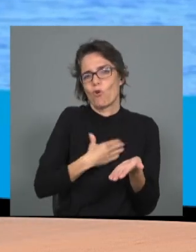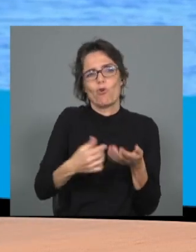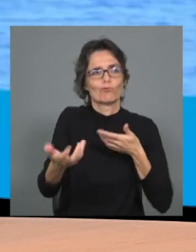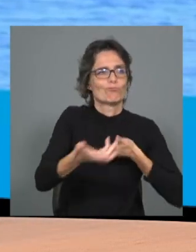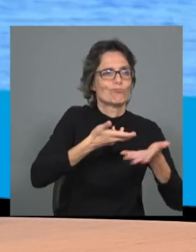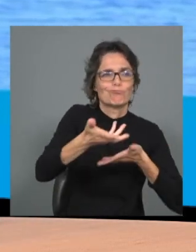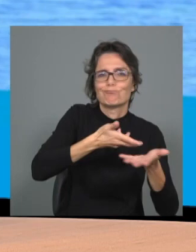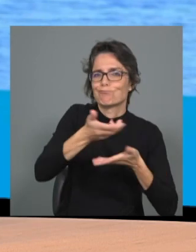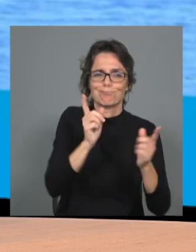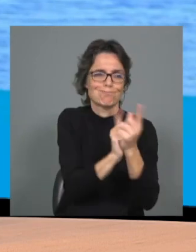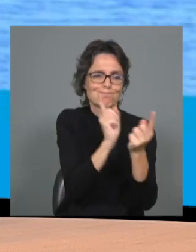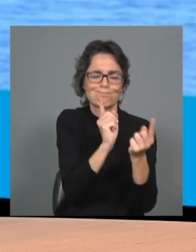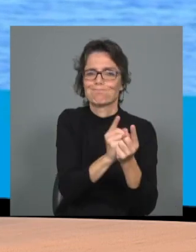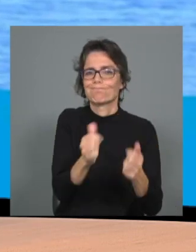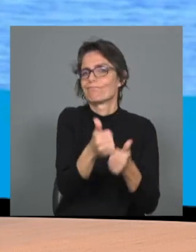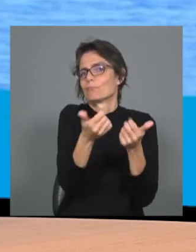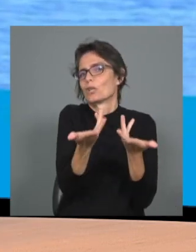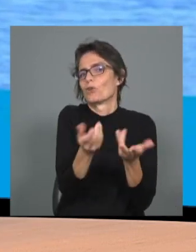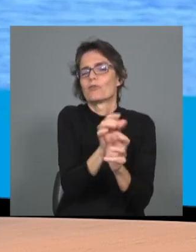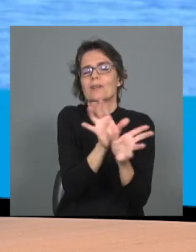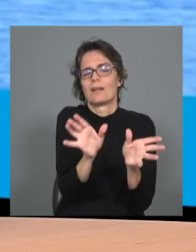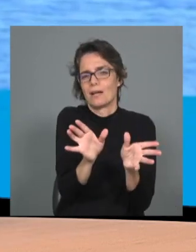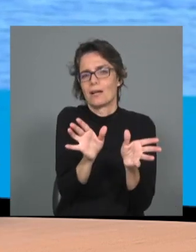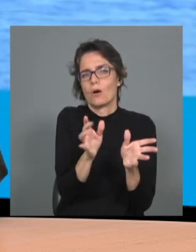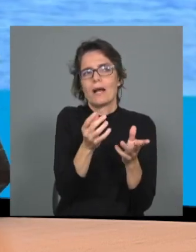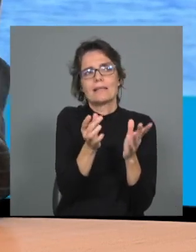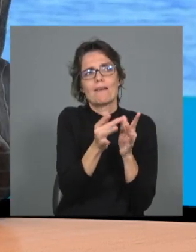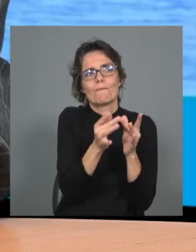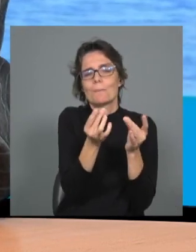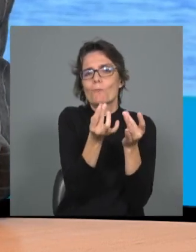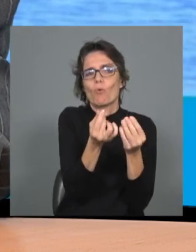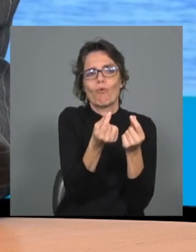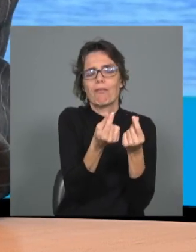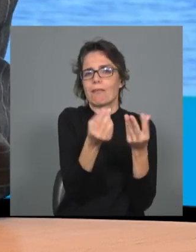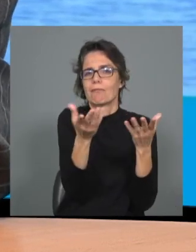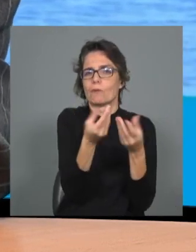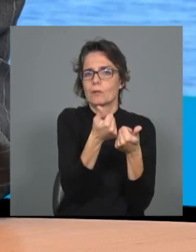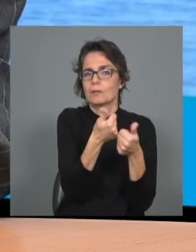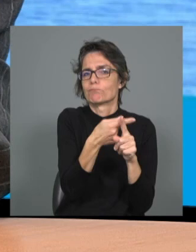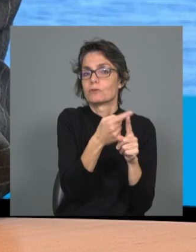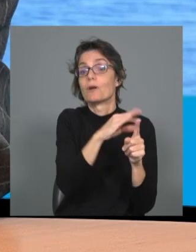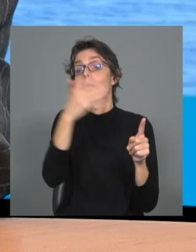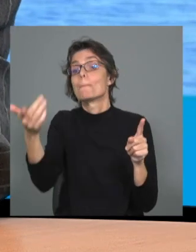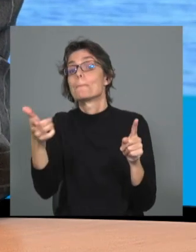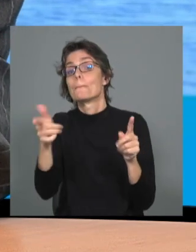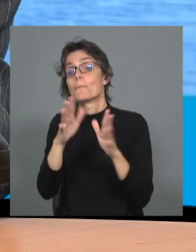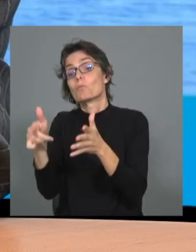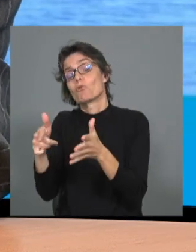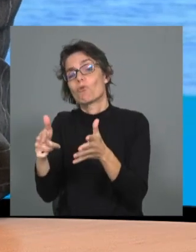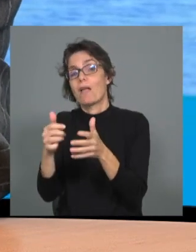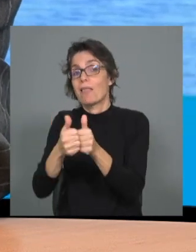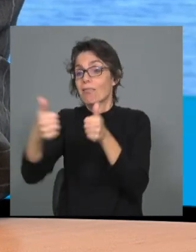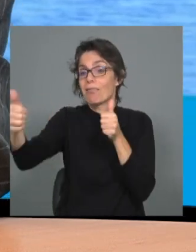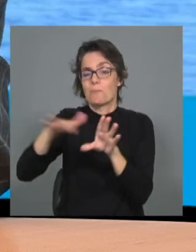convívio, a dimensão humana da proximidade também é boa, mas aqui permite um alargamento do